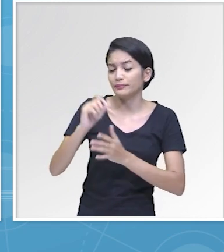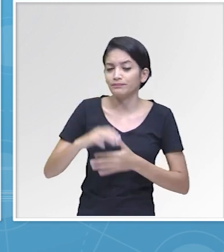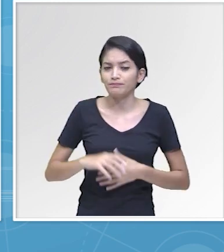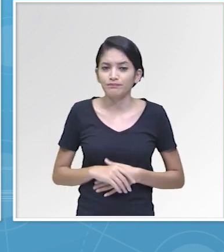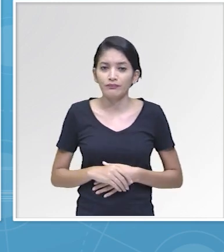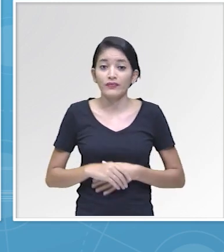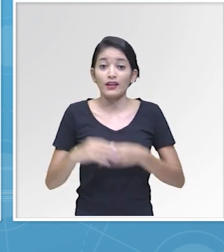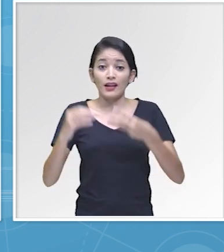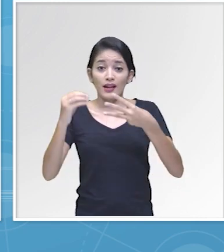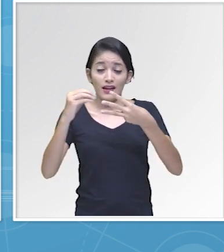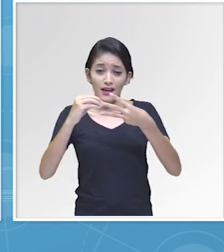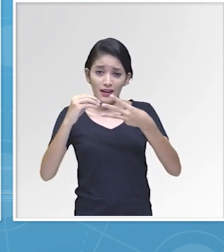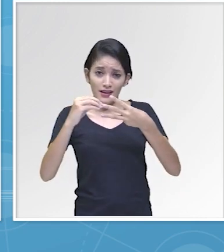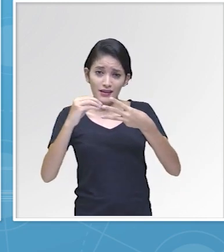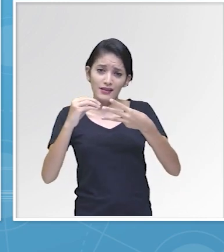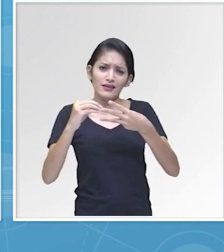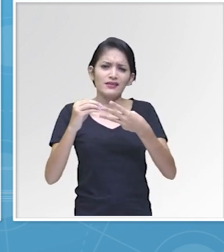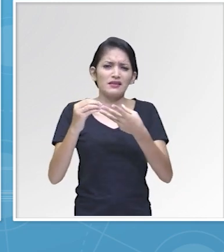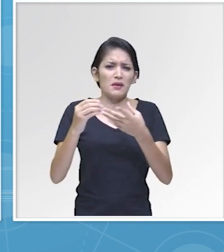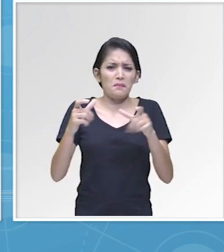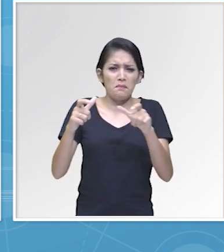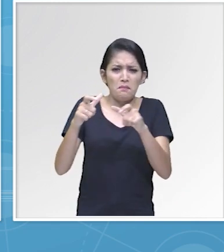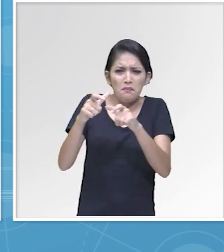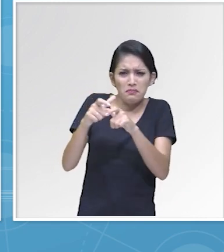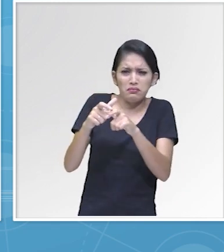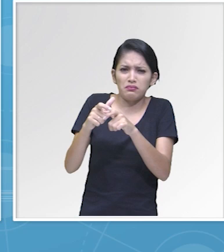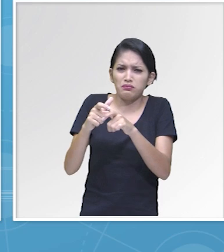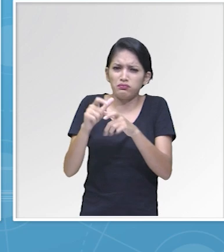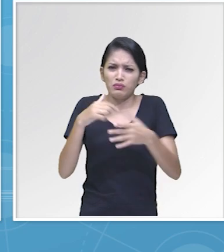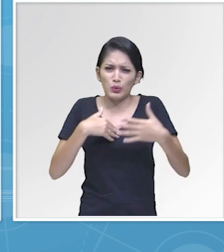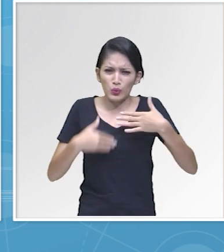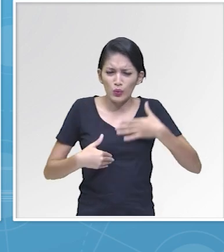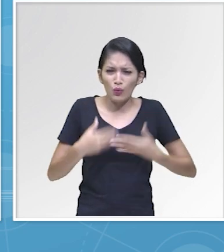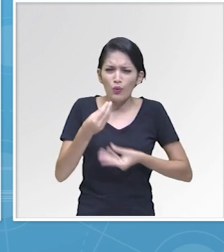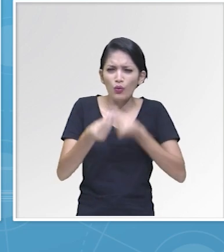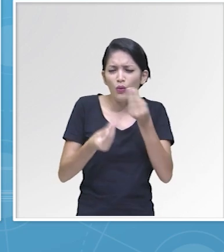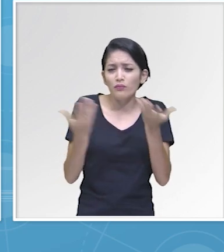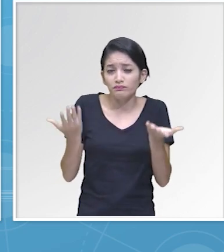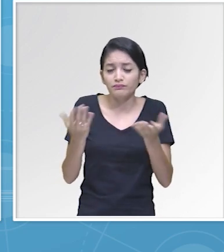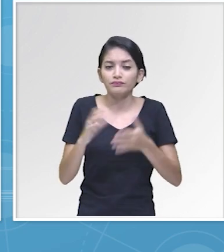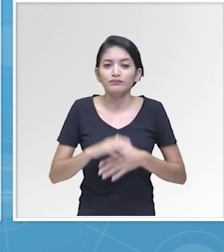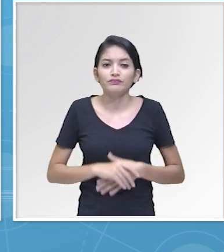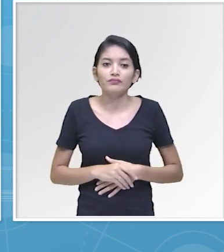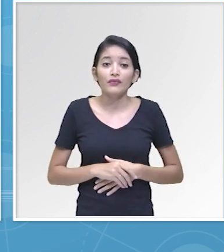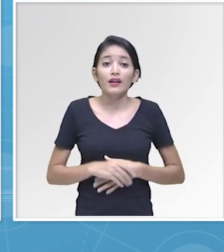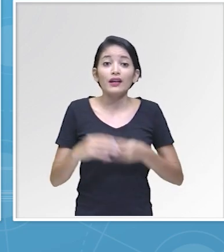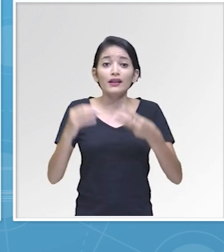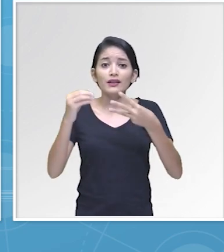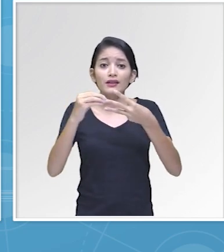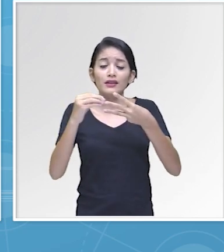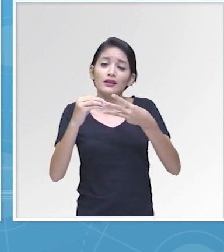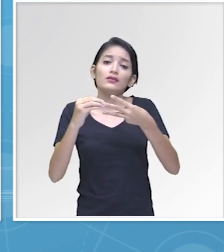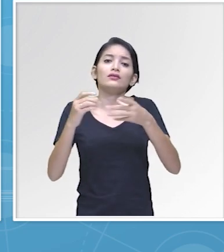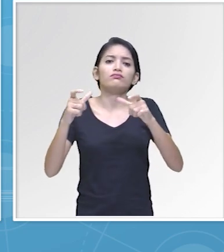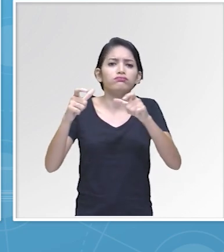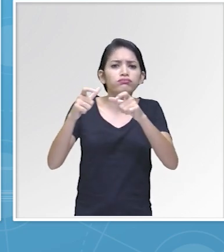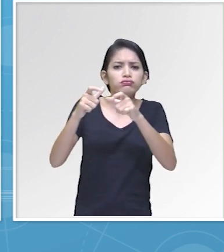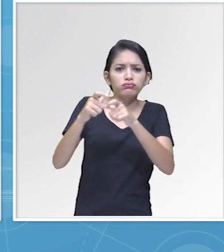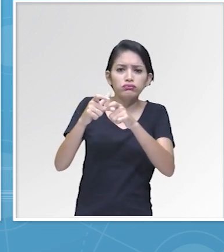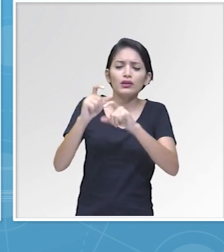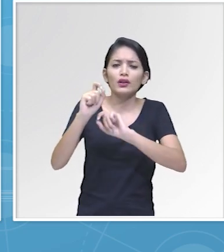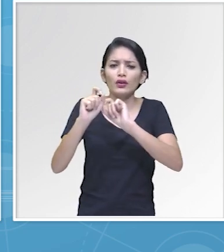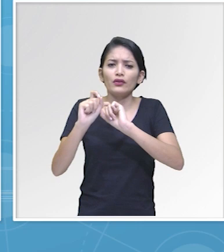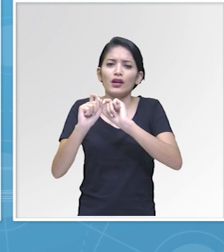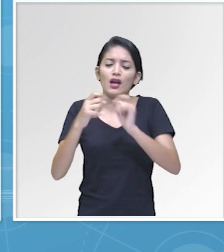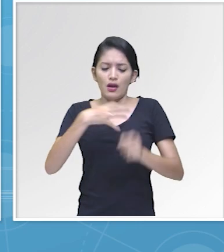célula é a menor parte estrutural e funcional de um organismo. A célula é a menor parte que faz um